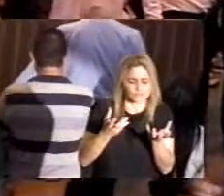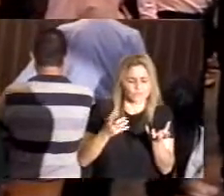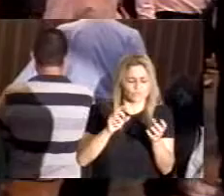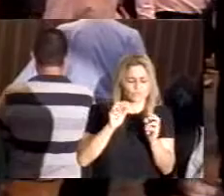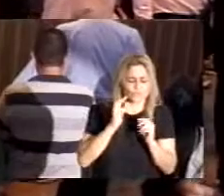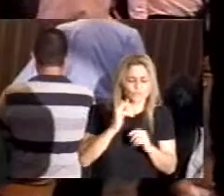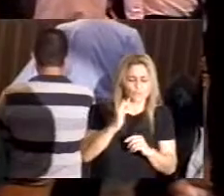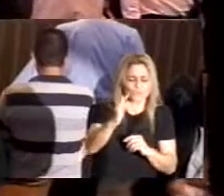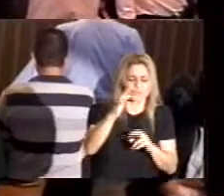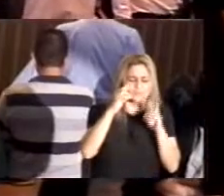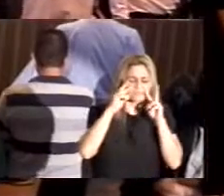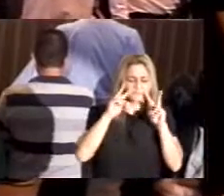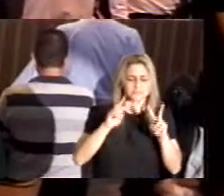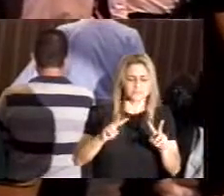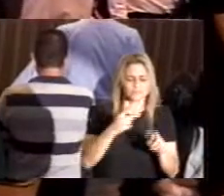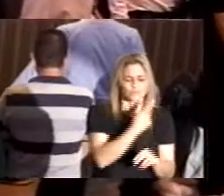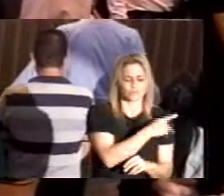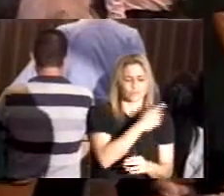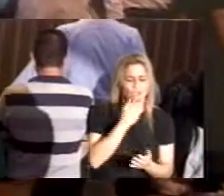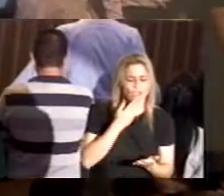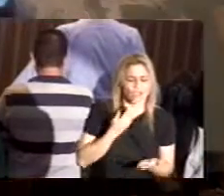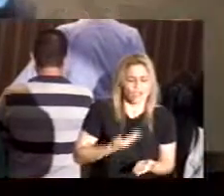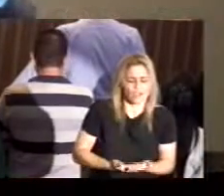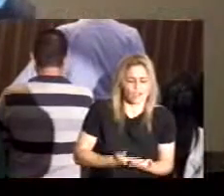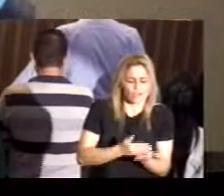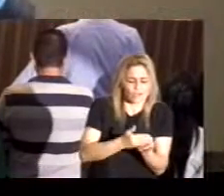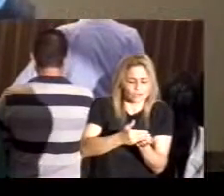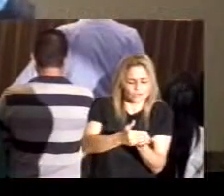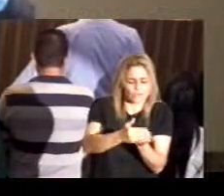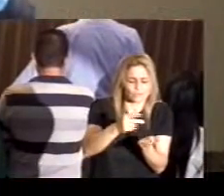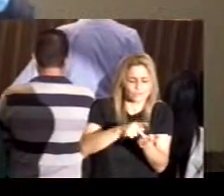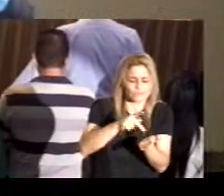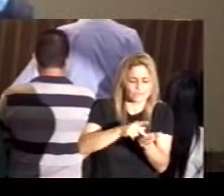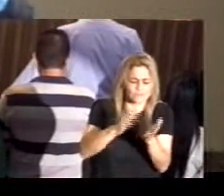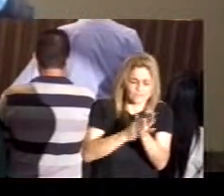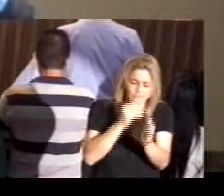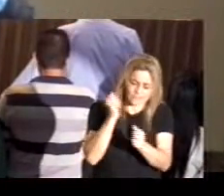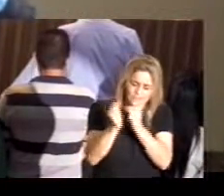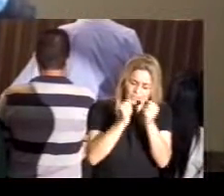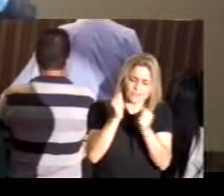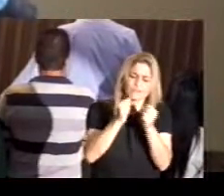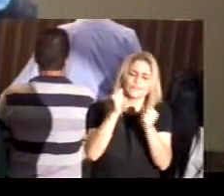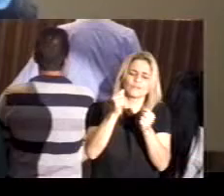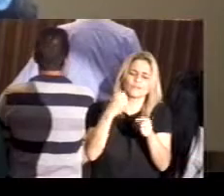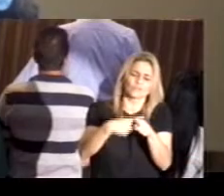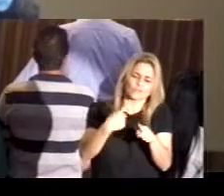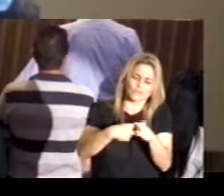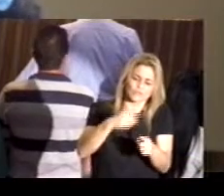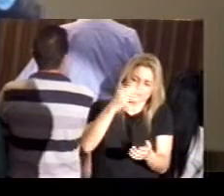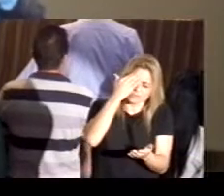dizendo, começou, aleluia, começou.